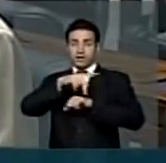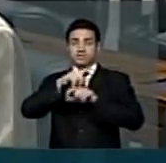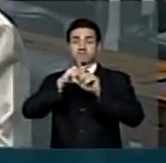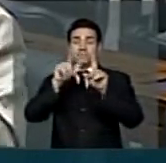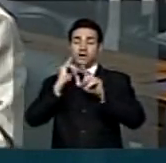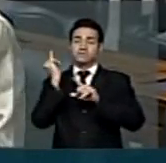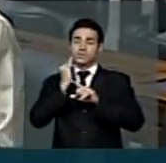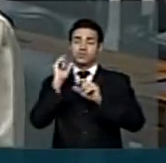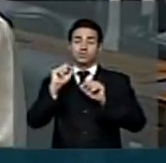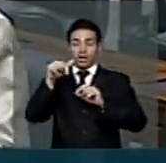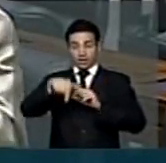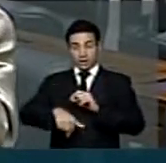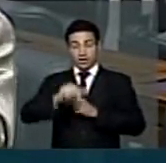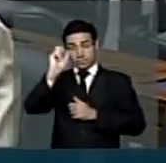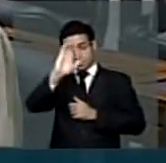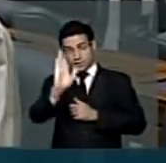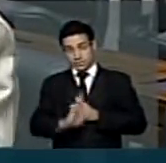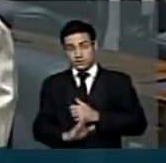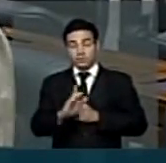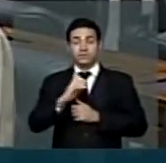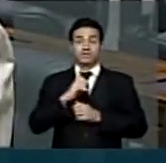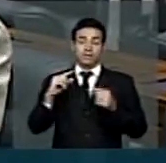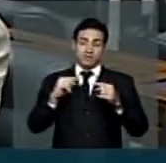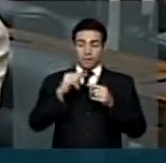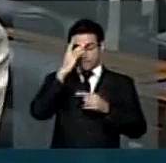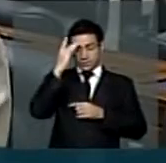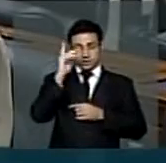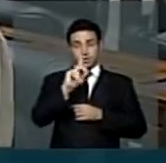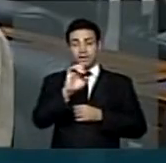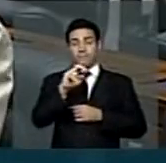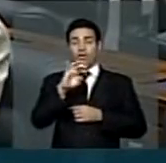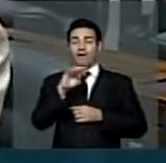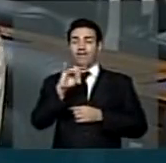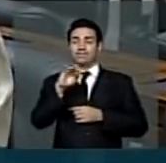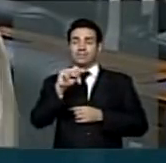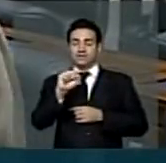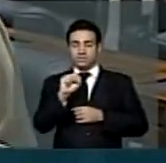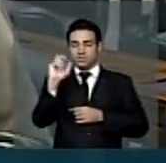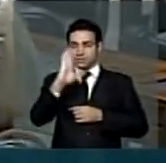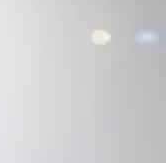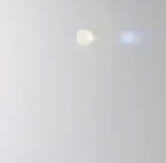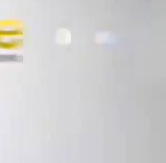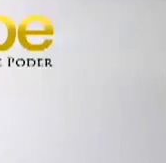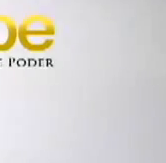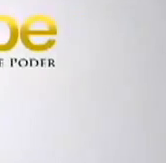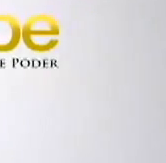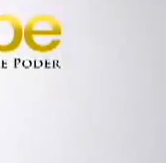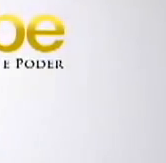importante ressaltar que aqui no Brasil, democratas brasileiras a aplaudem e a apoiam.